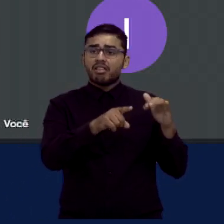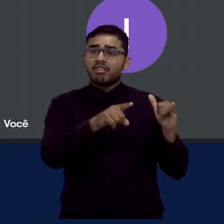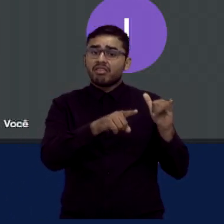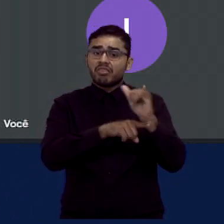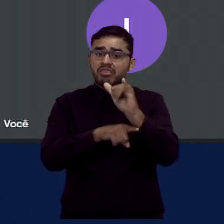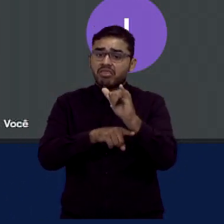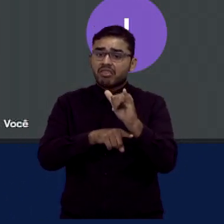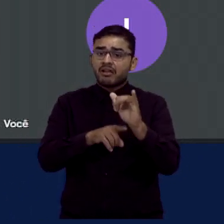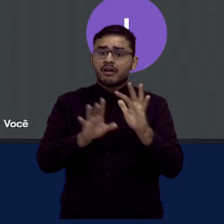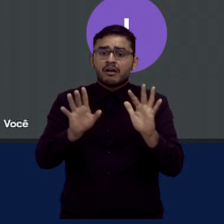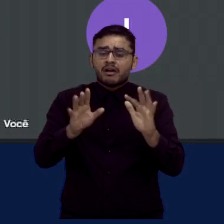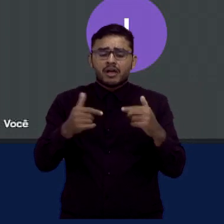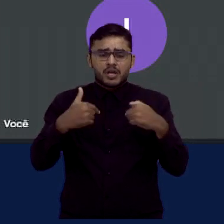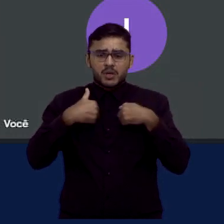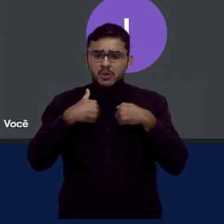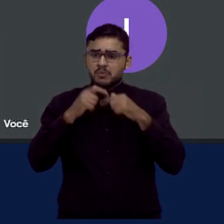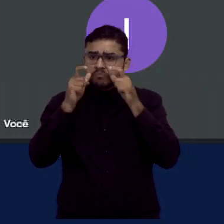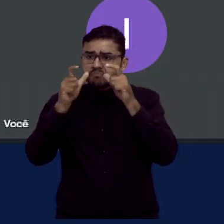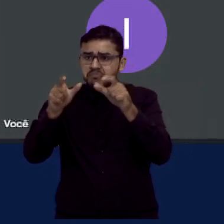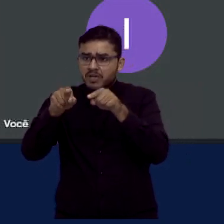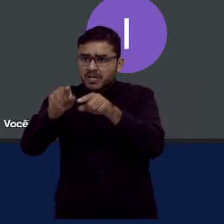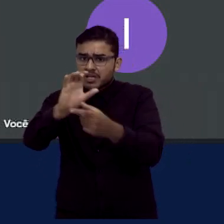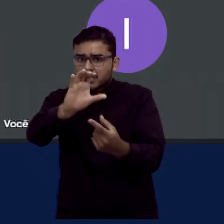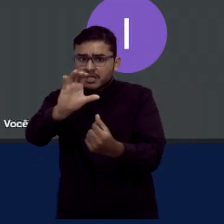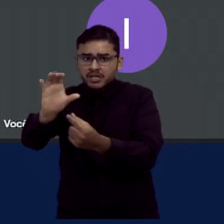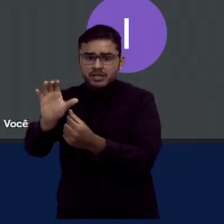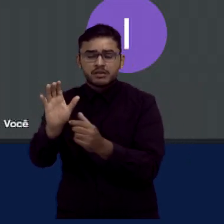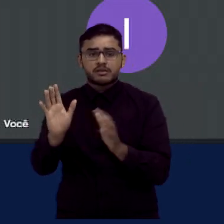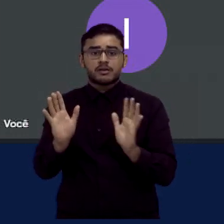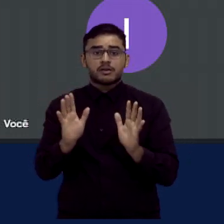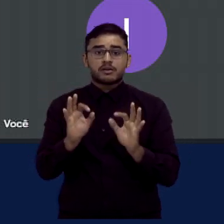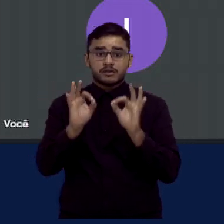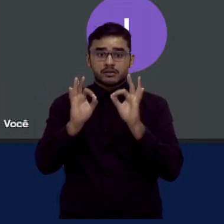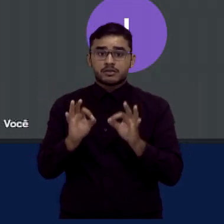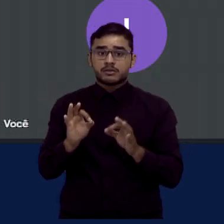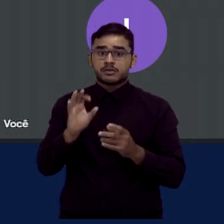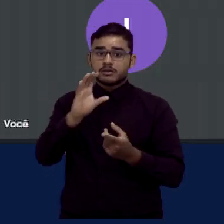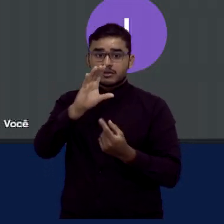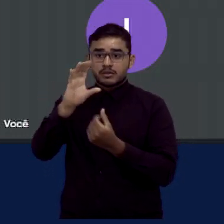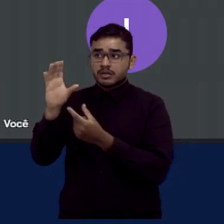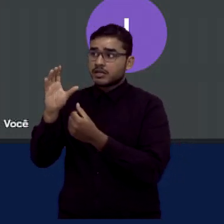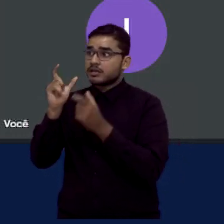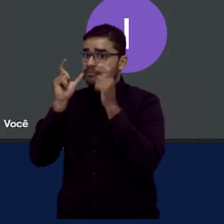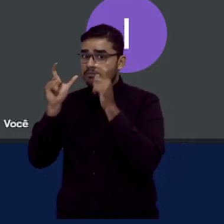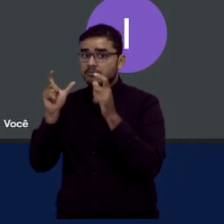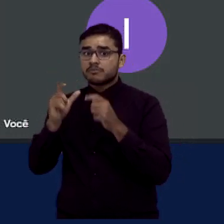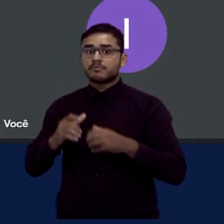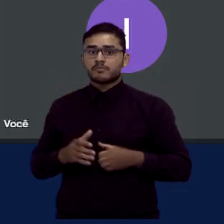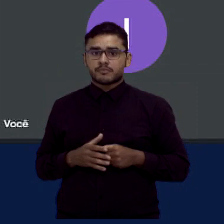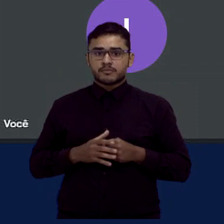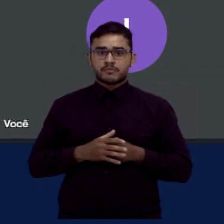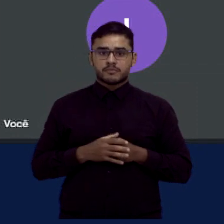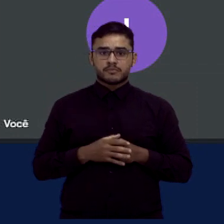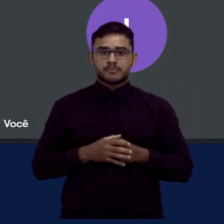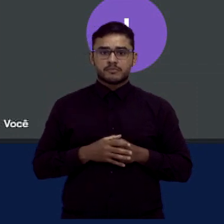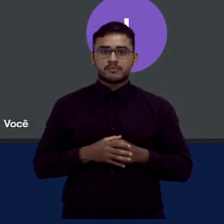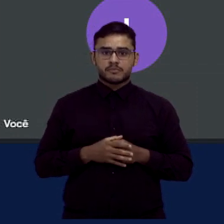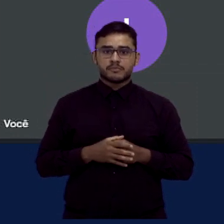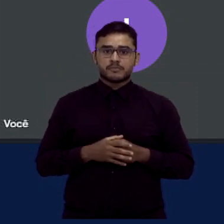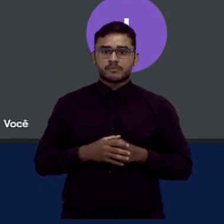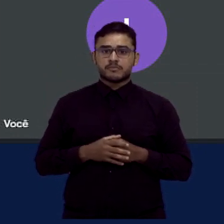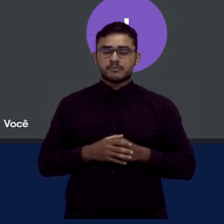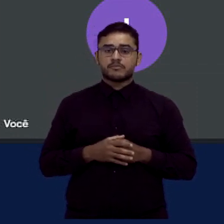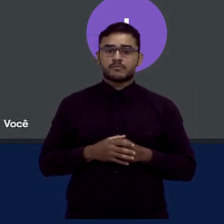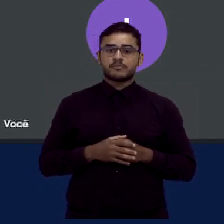A IA não vai enganar os meus potenciais clientes, entendeu? Luiz, tu entende que isso é uma visão